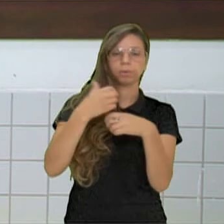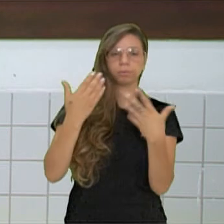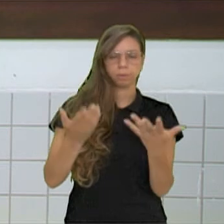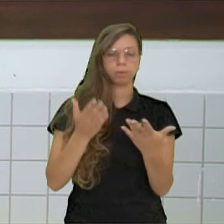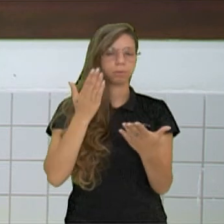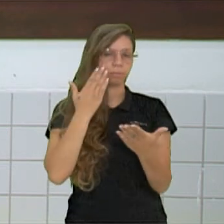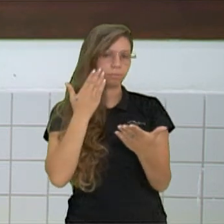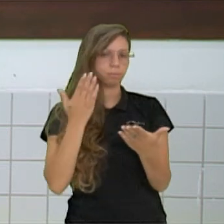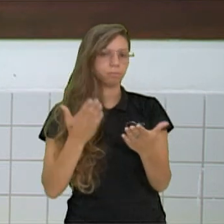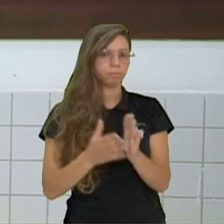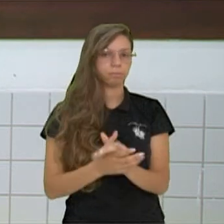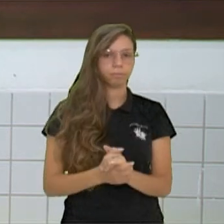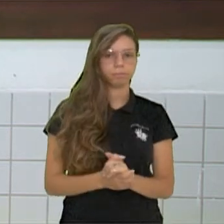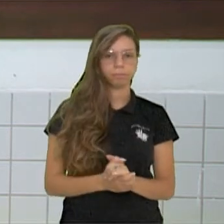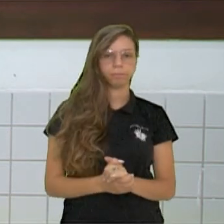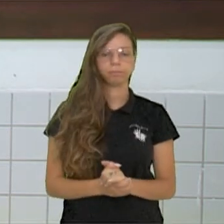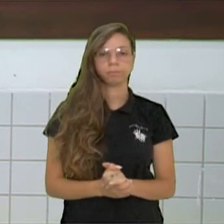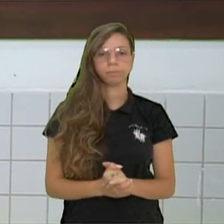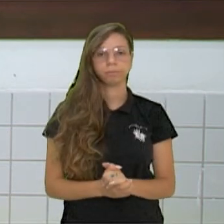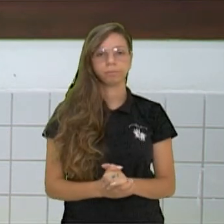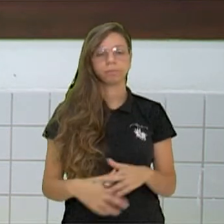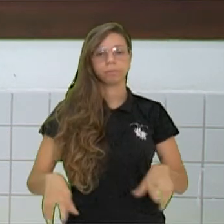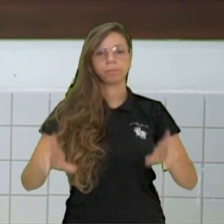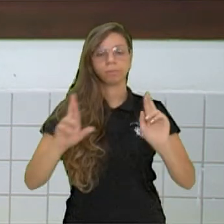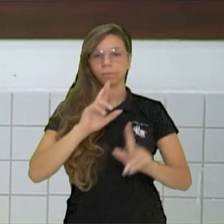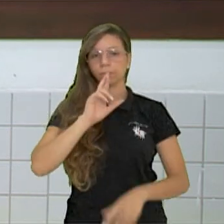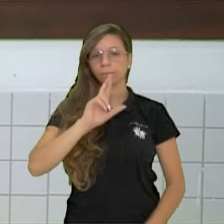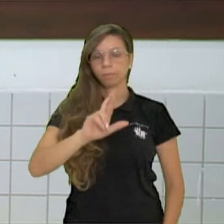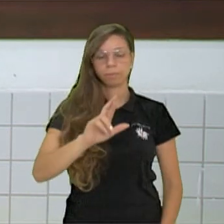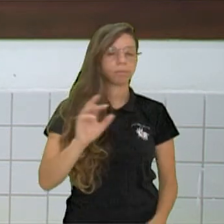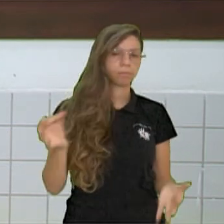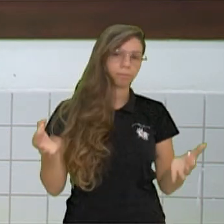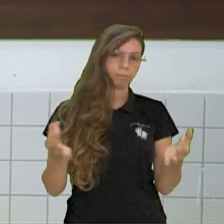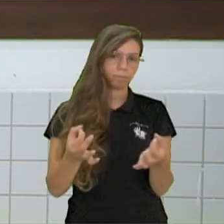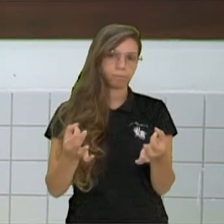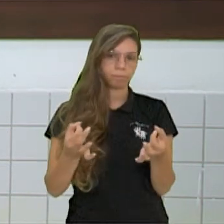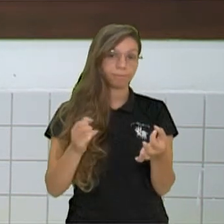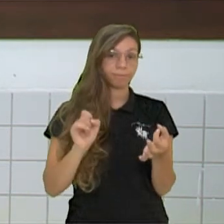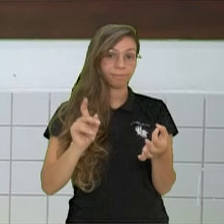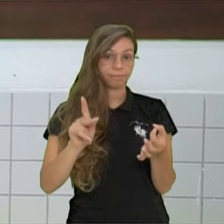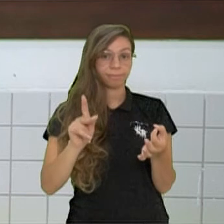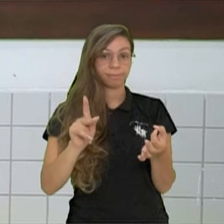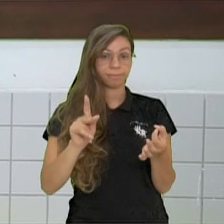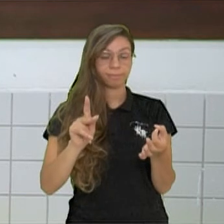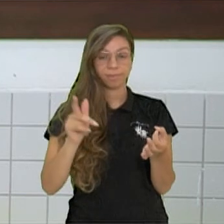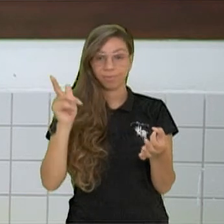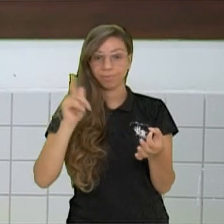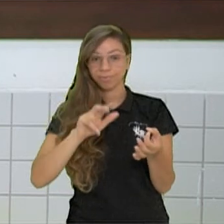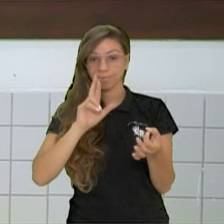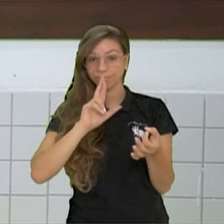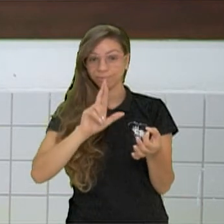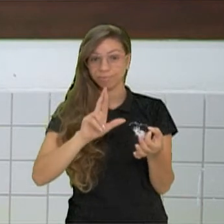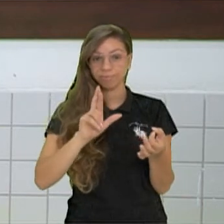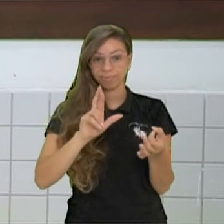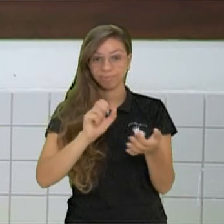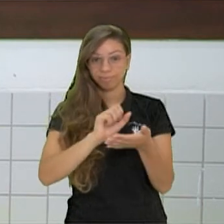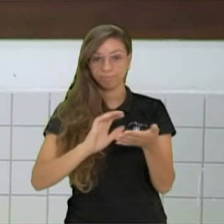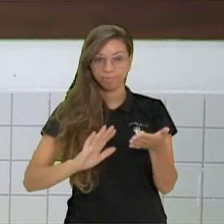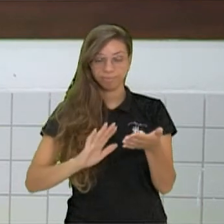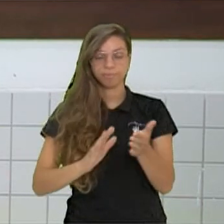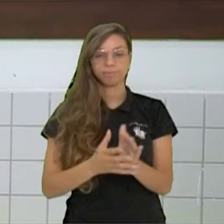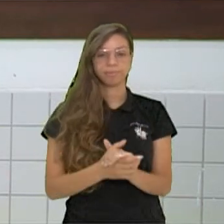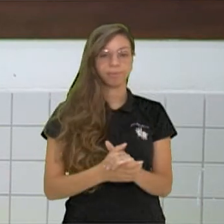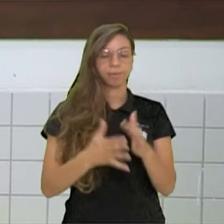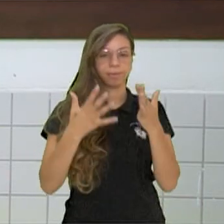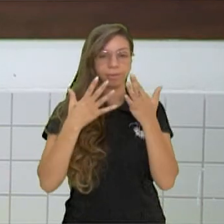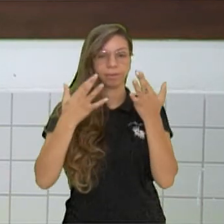né? Então, com certeza o resultado ia dar certo. Beleza? Conseguiu acertar o exercício? Olha lá,